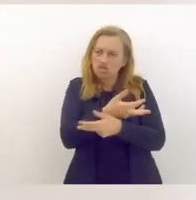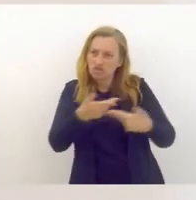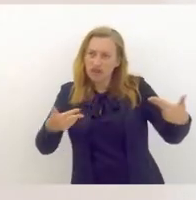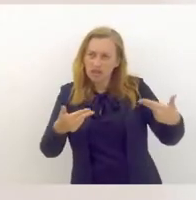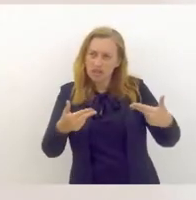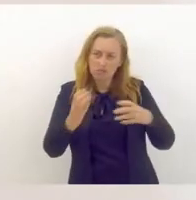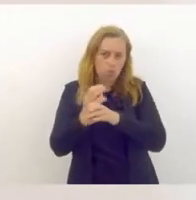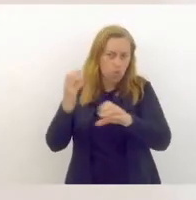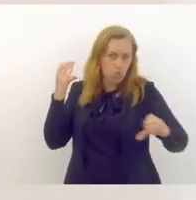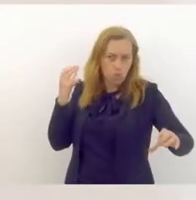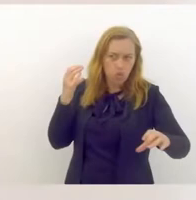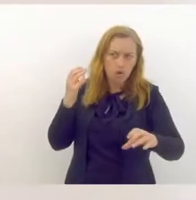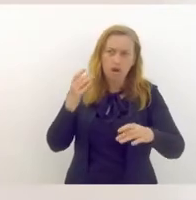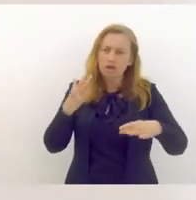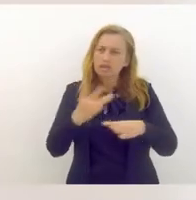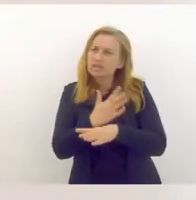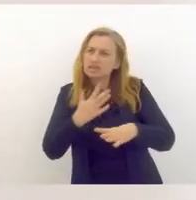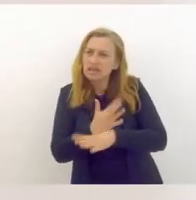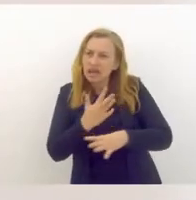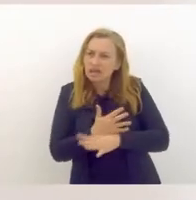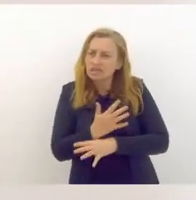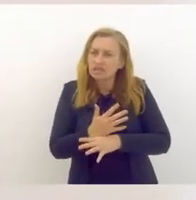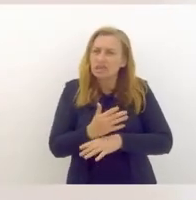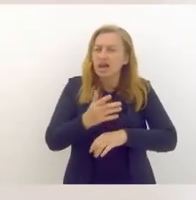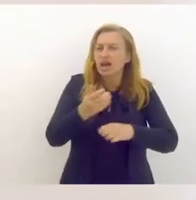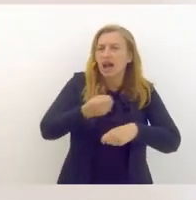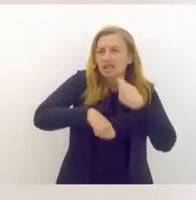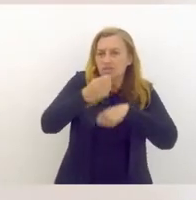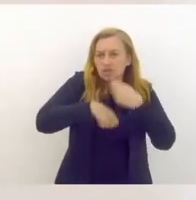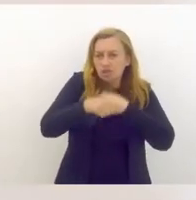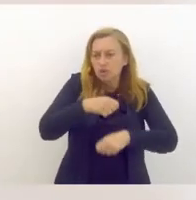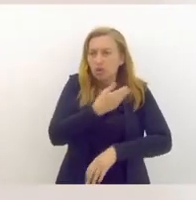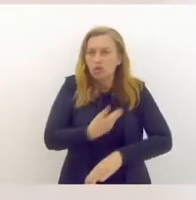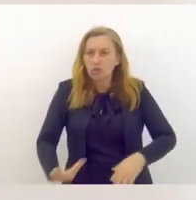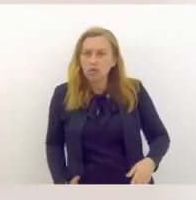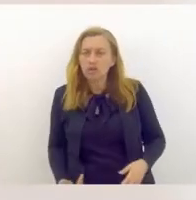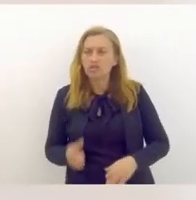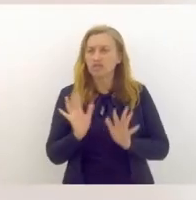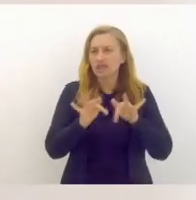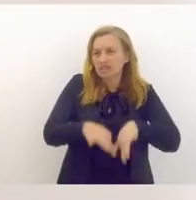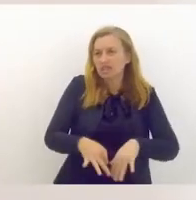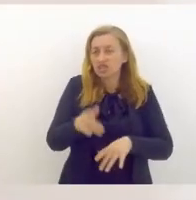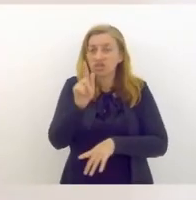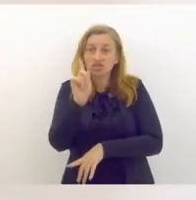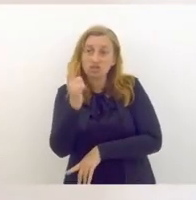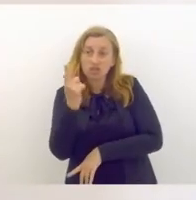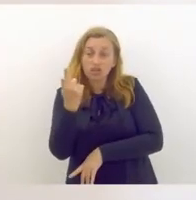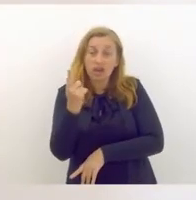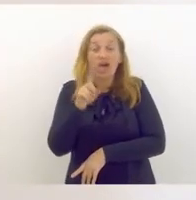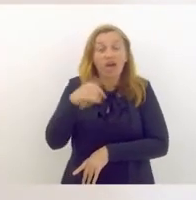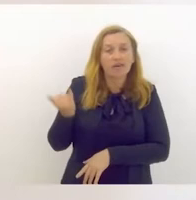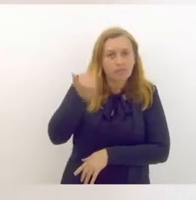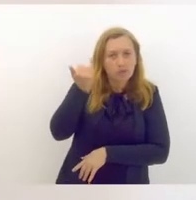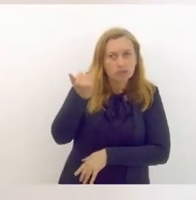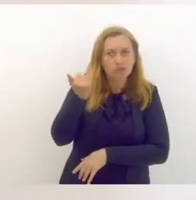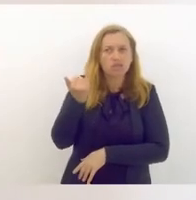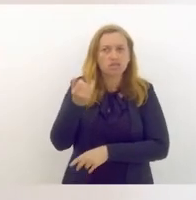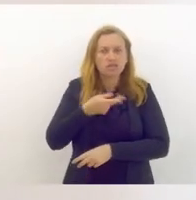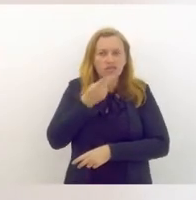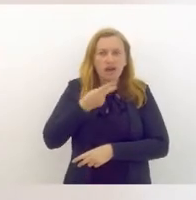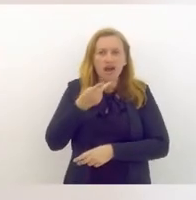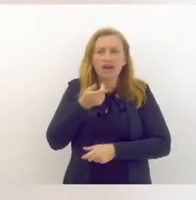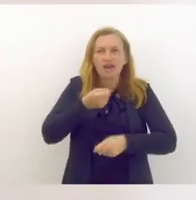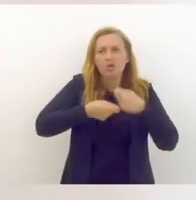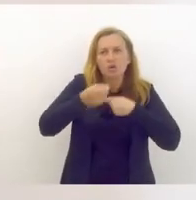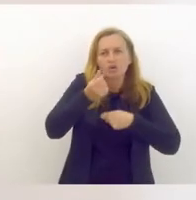arquitetura, urbanismo, em administração pública, economia, estou terminando geografia. É importante observar que a